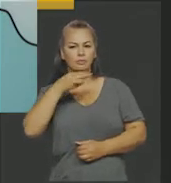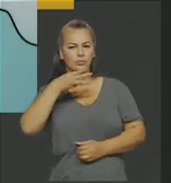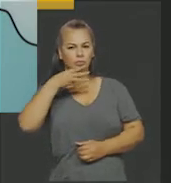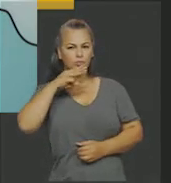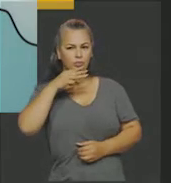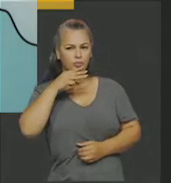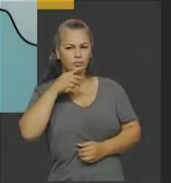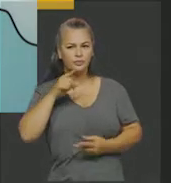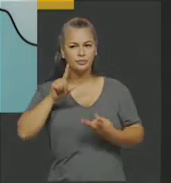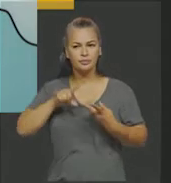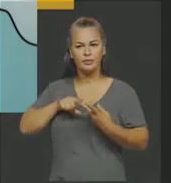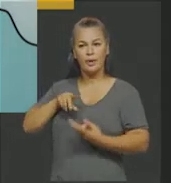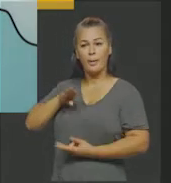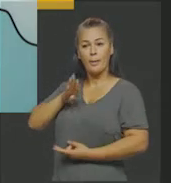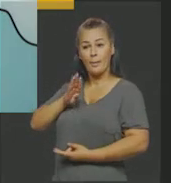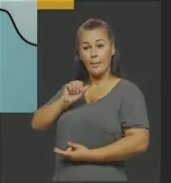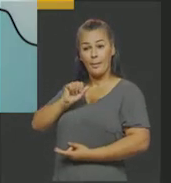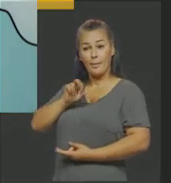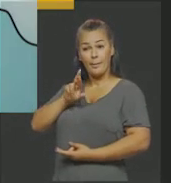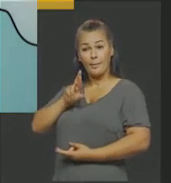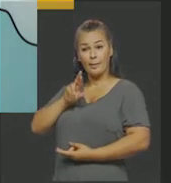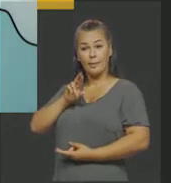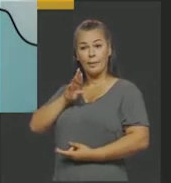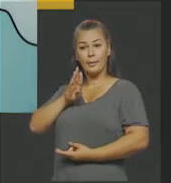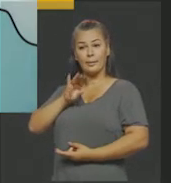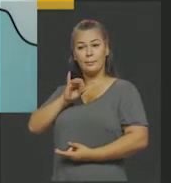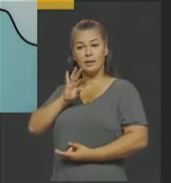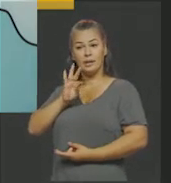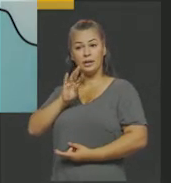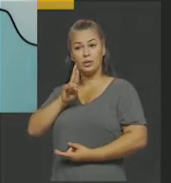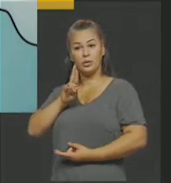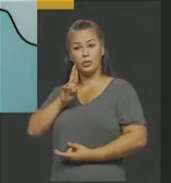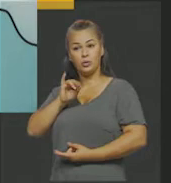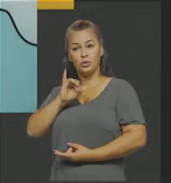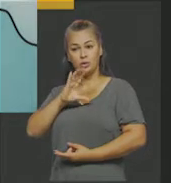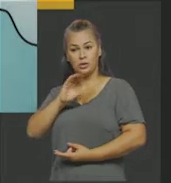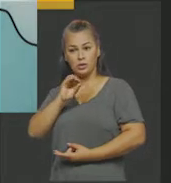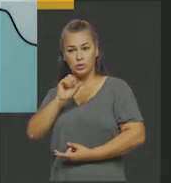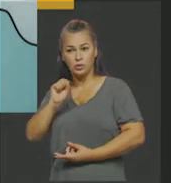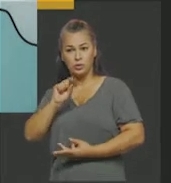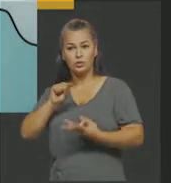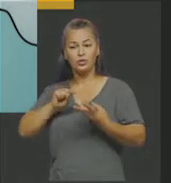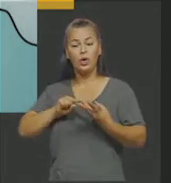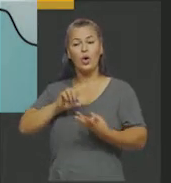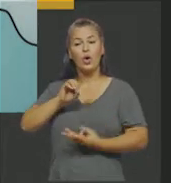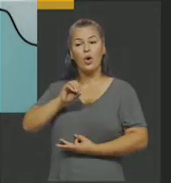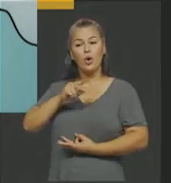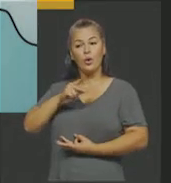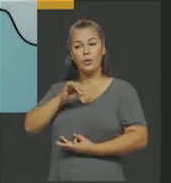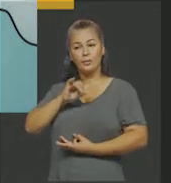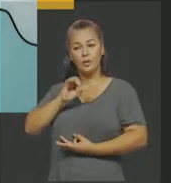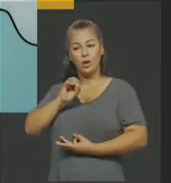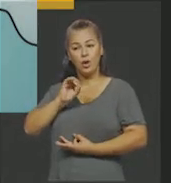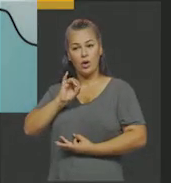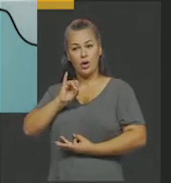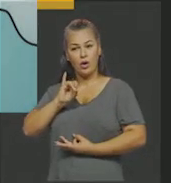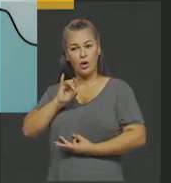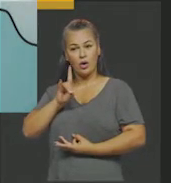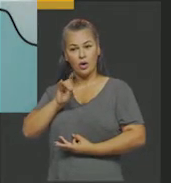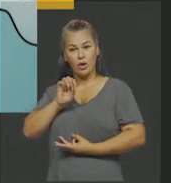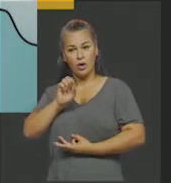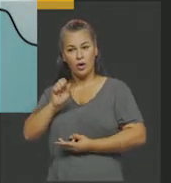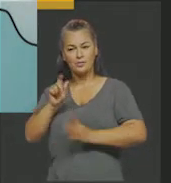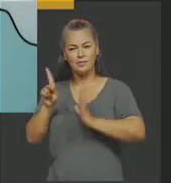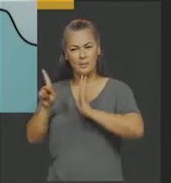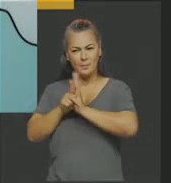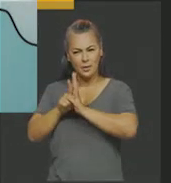Barbitúricos, opioides, né? O opioide vem aí da planta da papoula, né? Que alivia a dor, mas dela também retira-se a